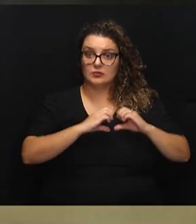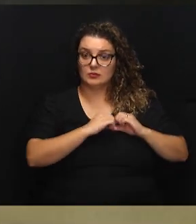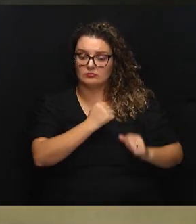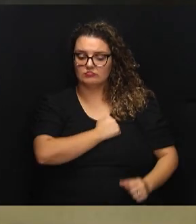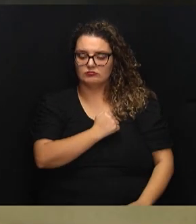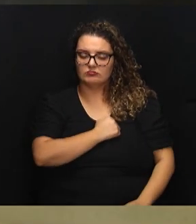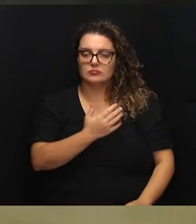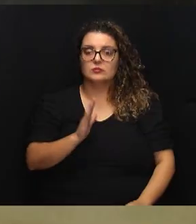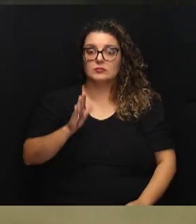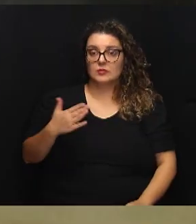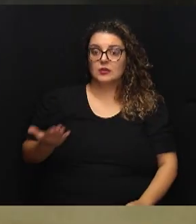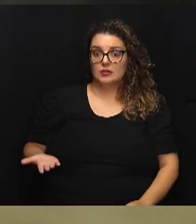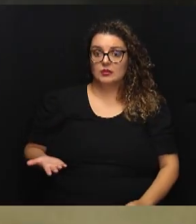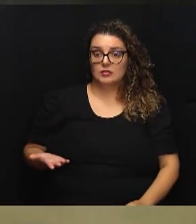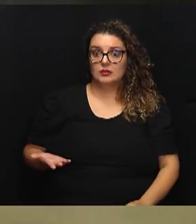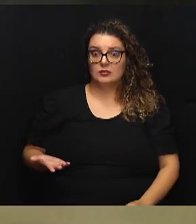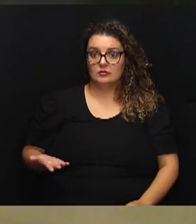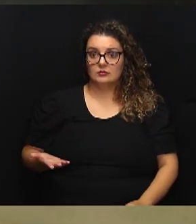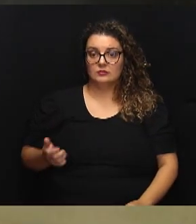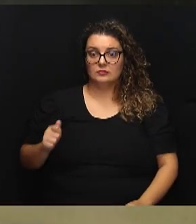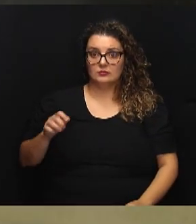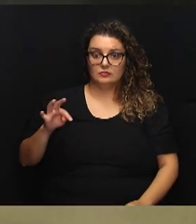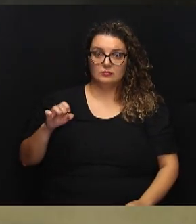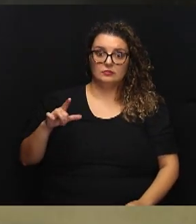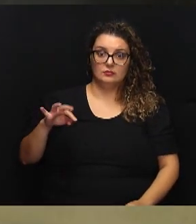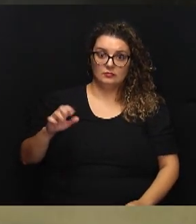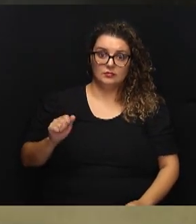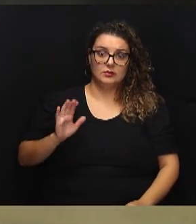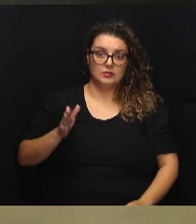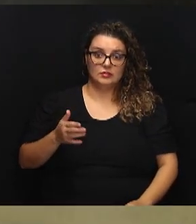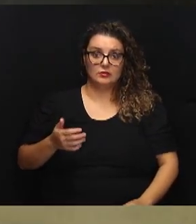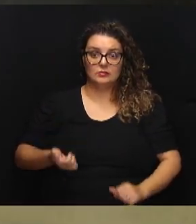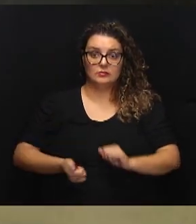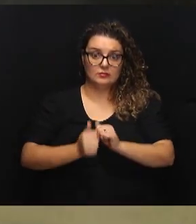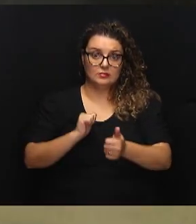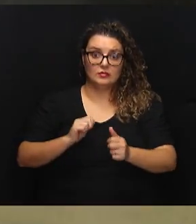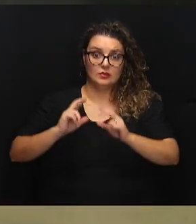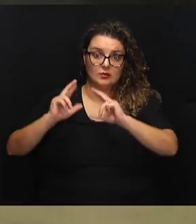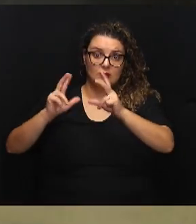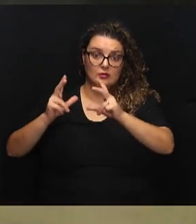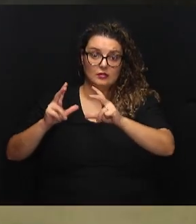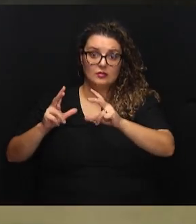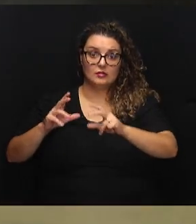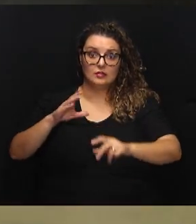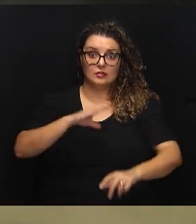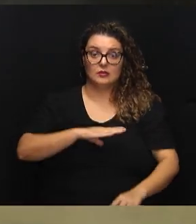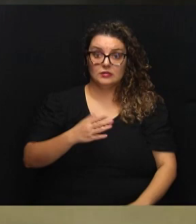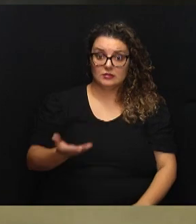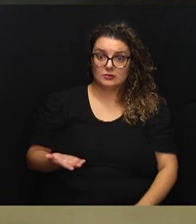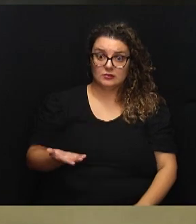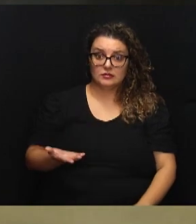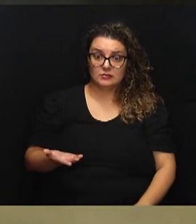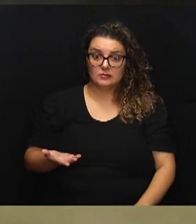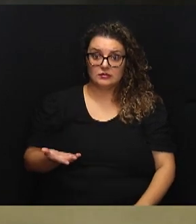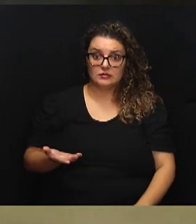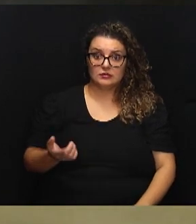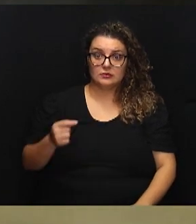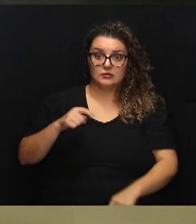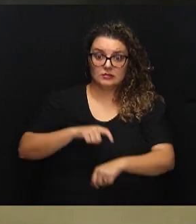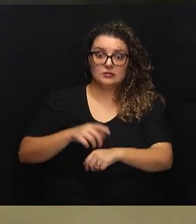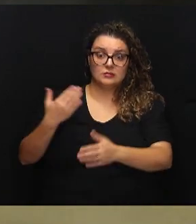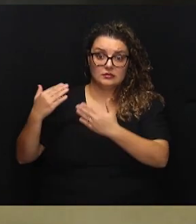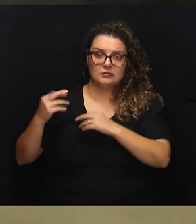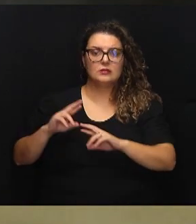eu já era atleta, já estava jogando num time de voleibol da cidade. E nessa